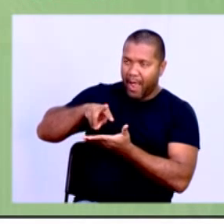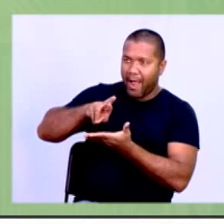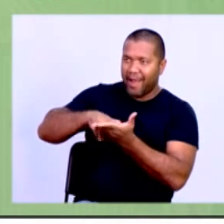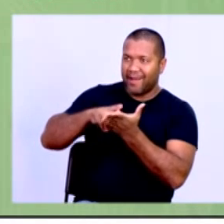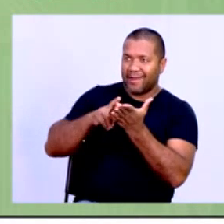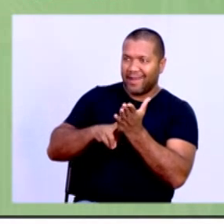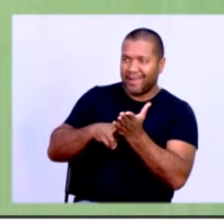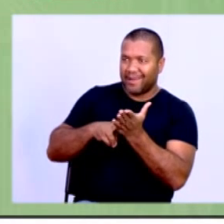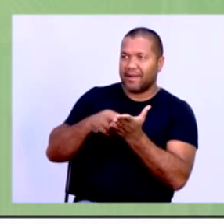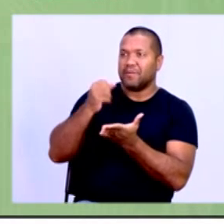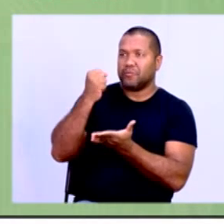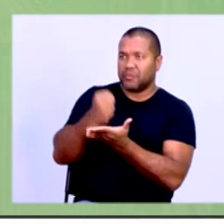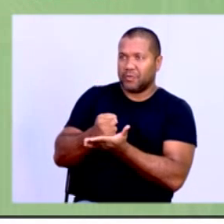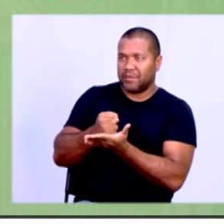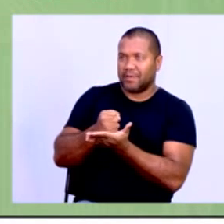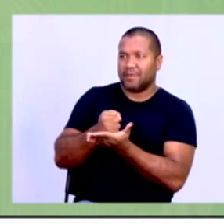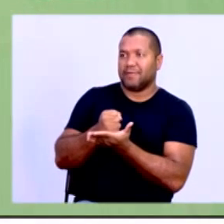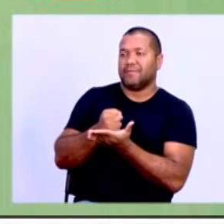autenticação e autorização.